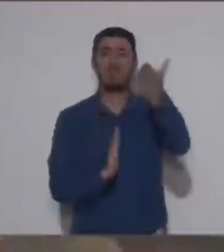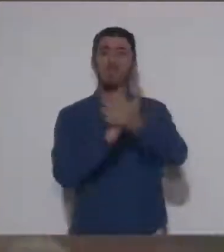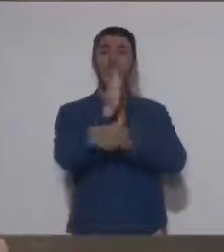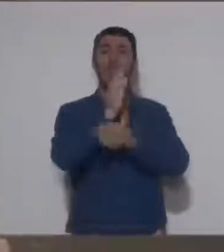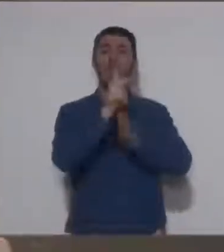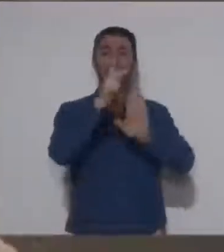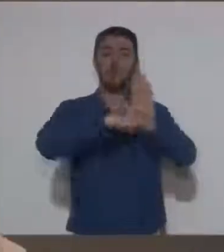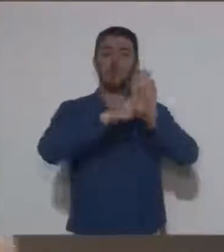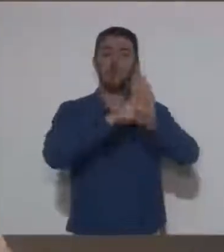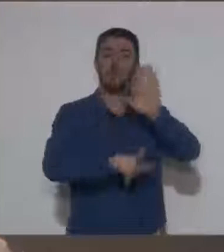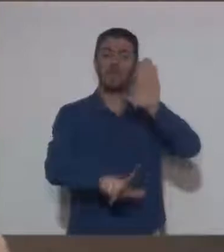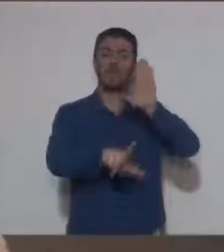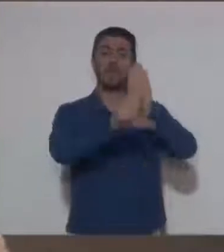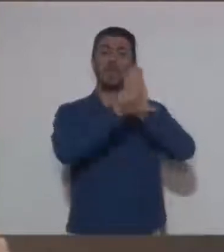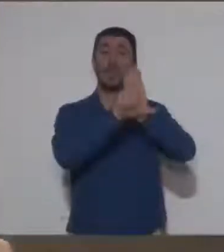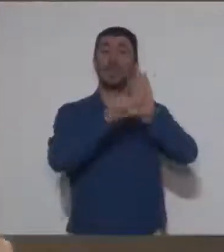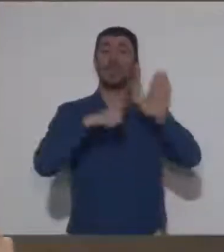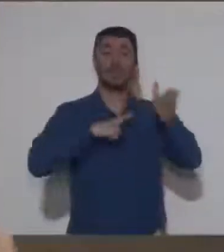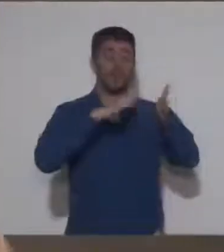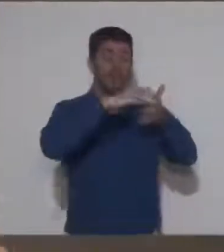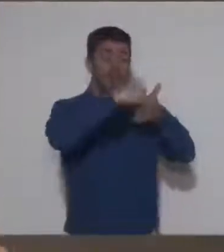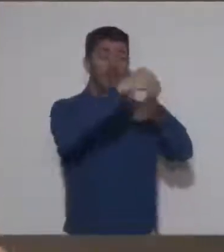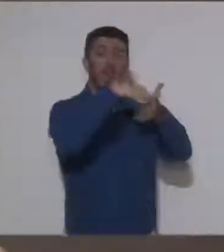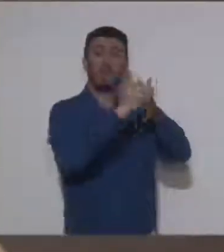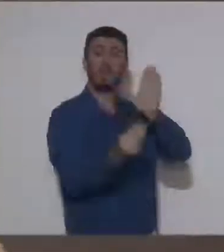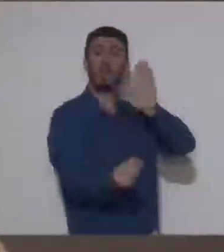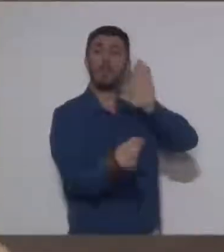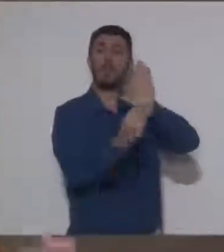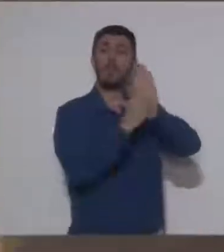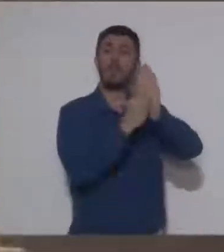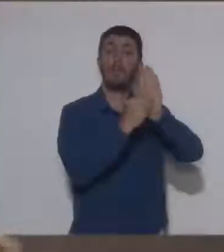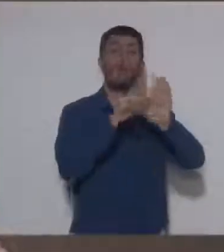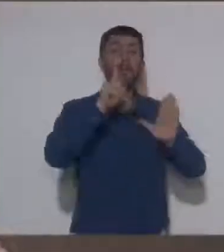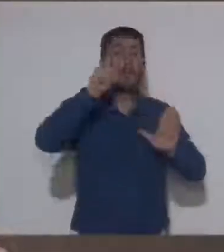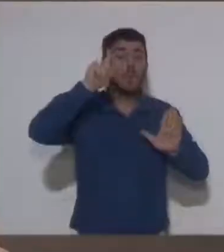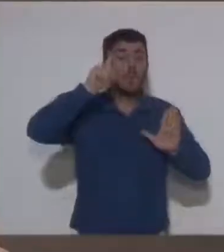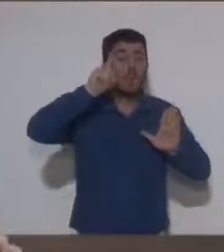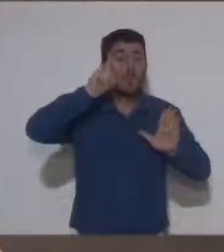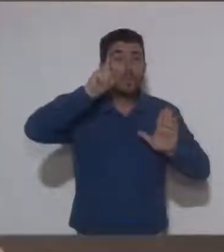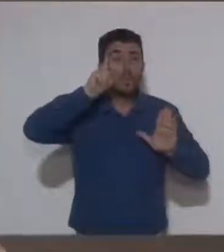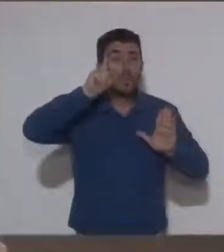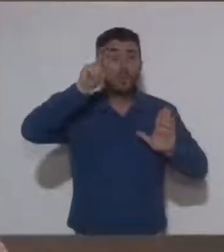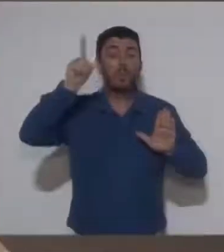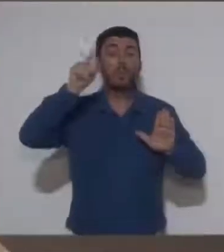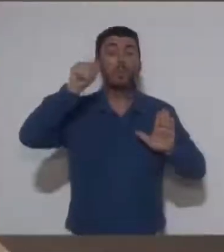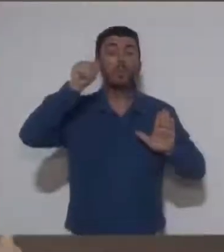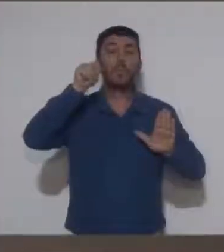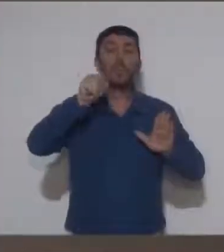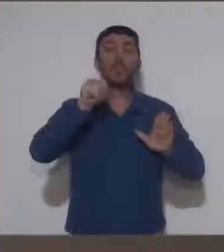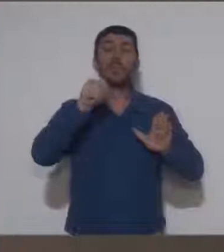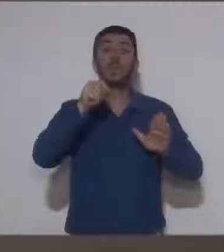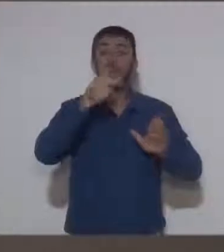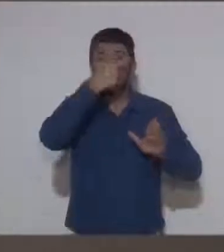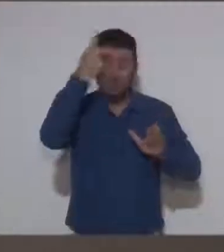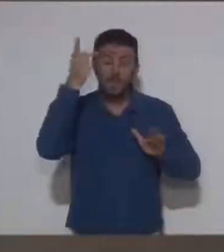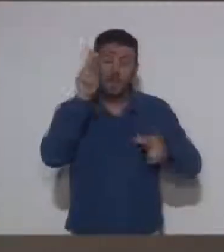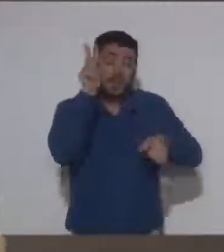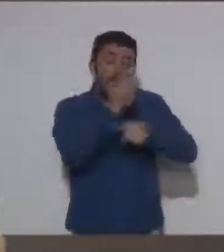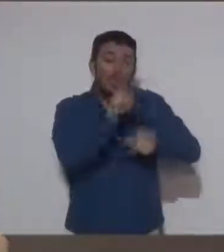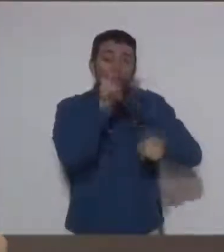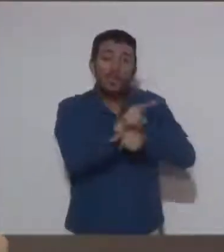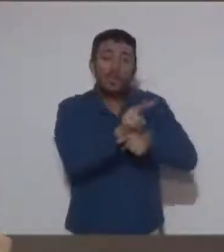calendário o Dia Municipal do Cuidador de Idosos, não é? Por uma razão muito simples. Na verdade, duas